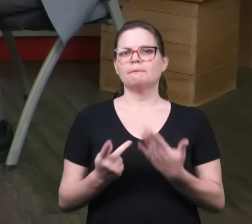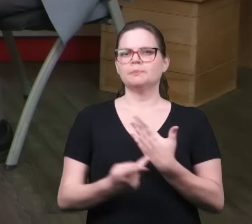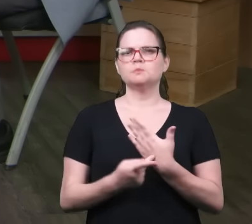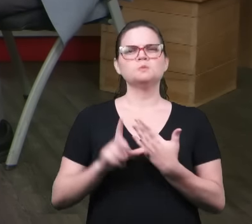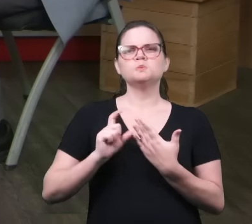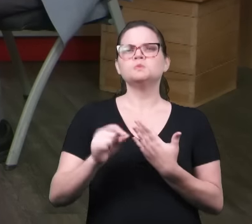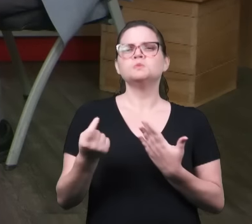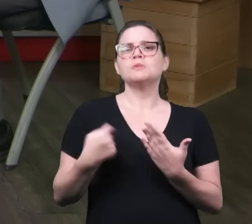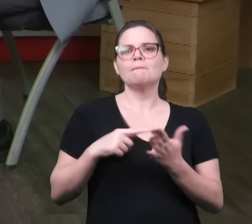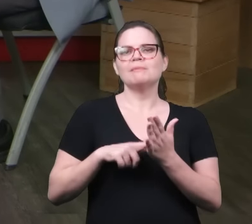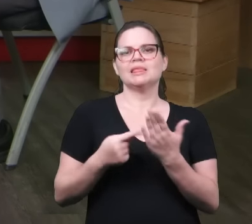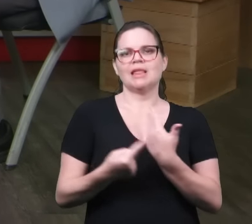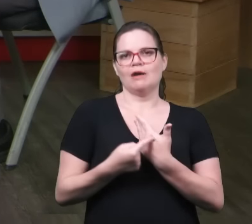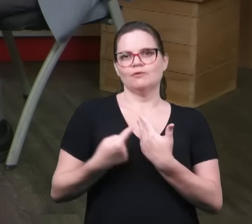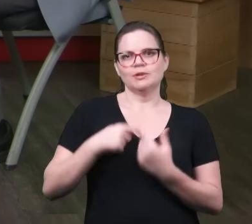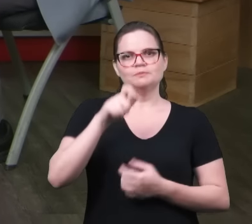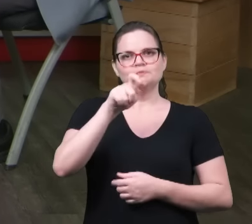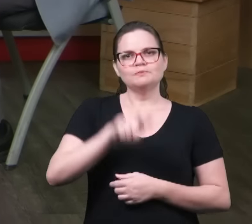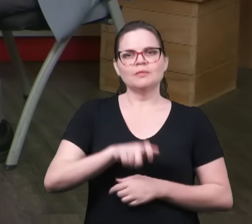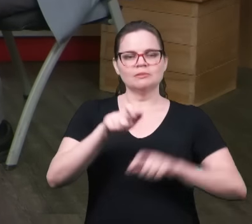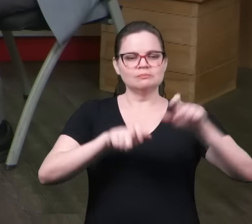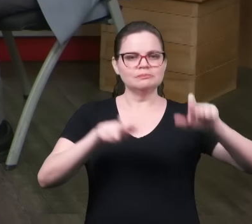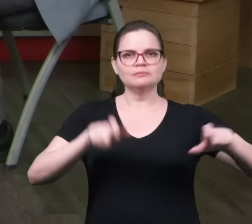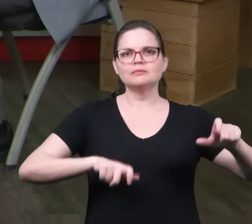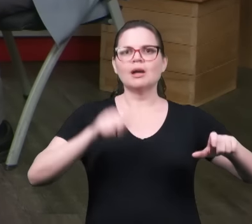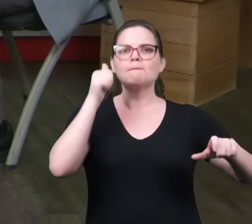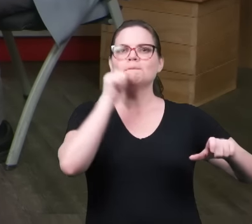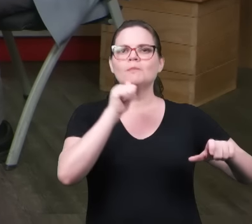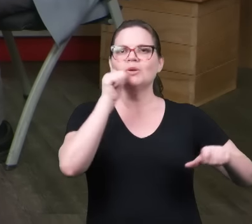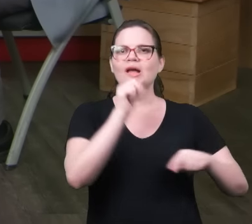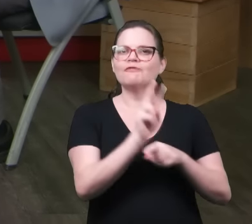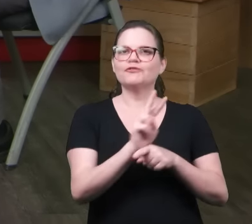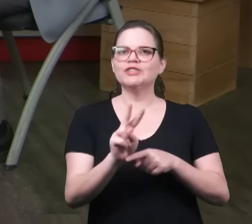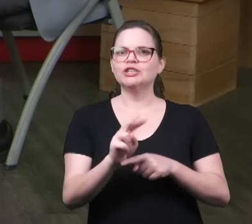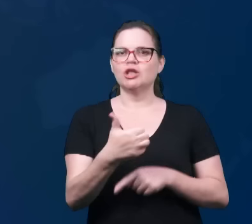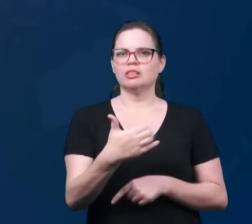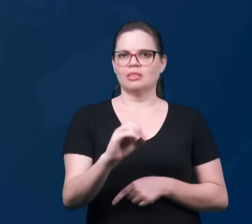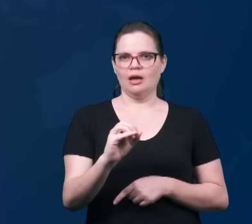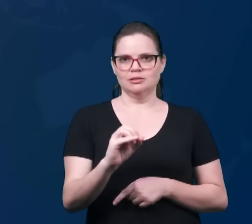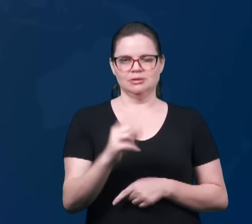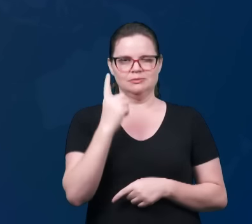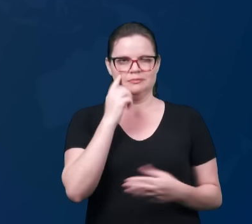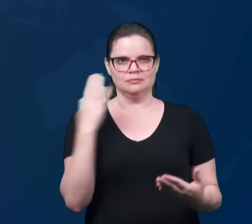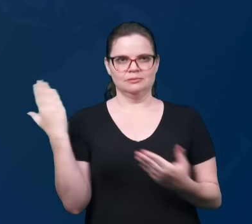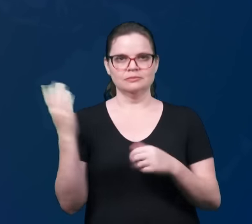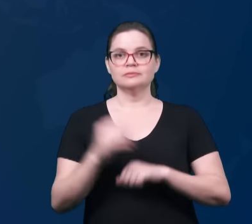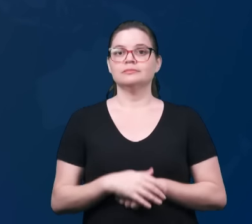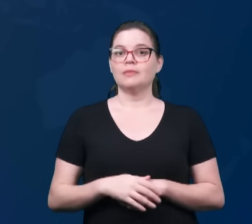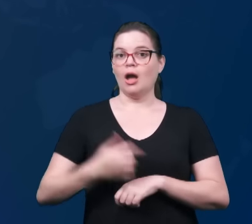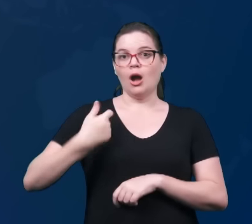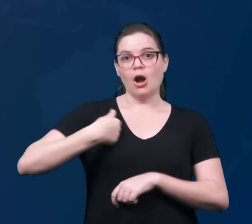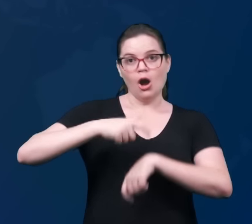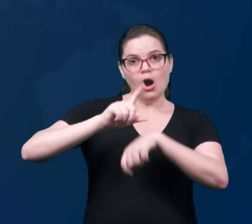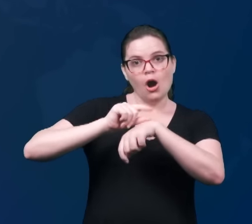virgens, que exatamente é para este mesmo momento. À meia-noite, ouviu-se um clamor.